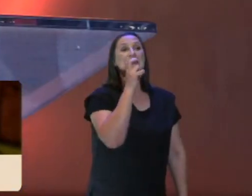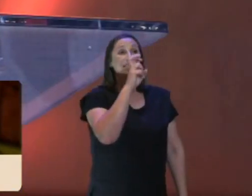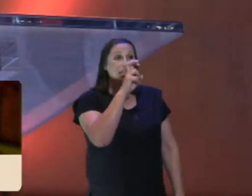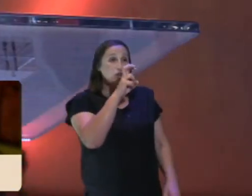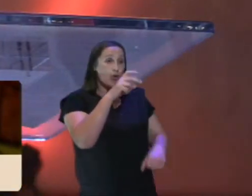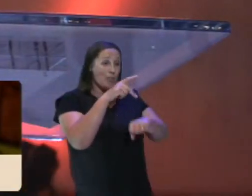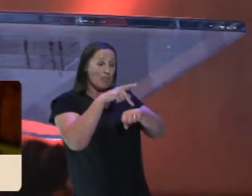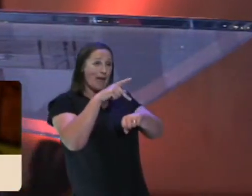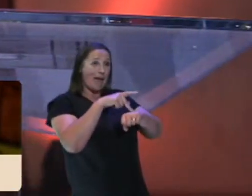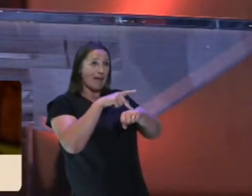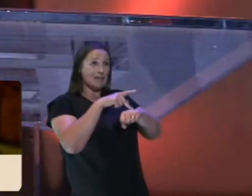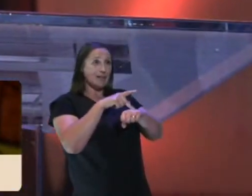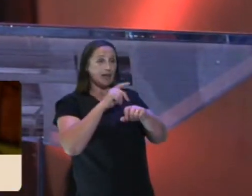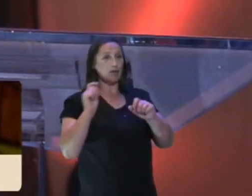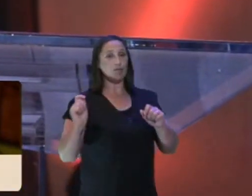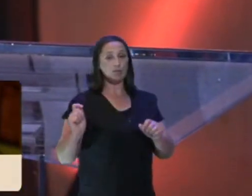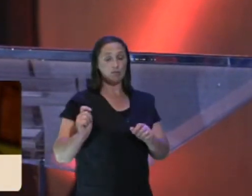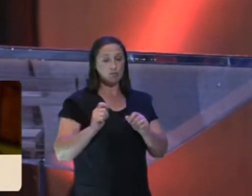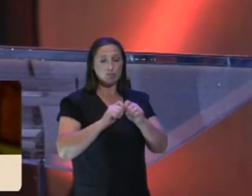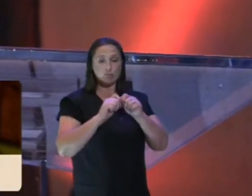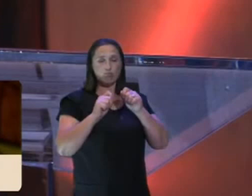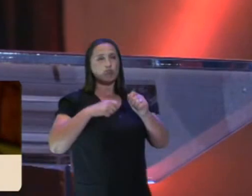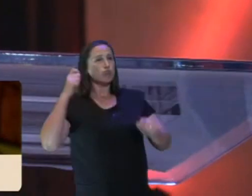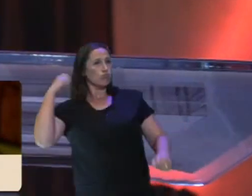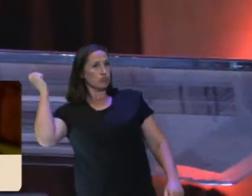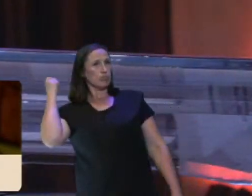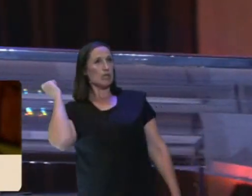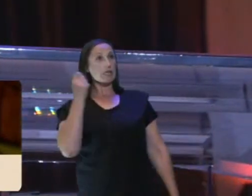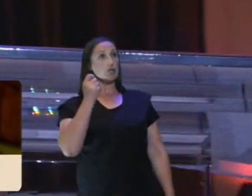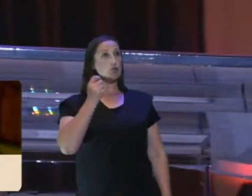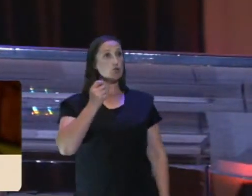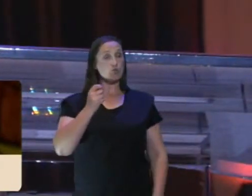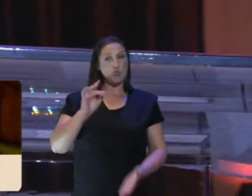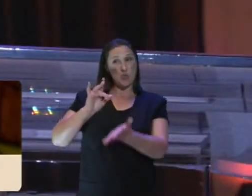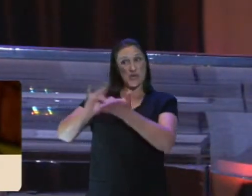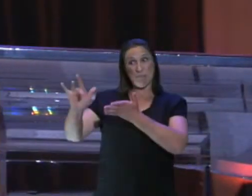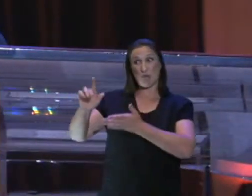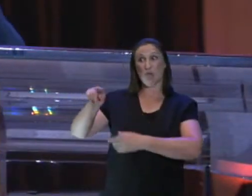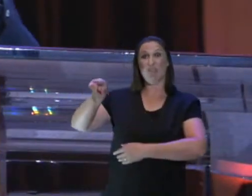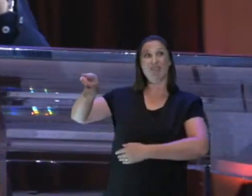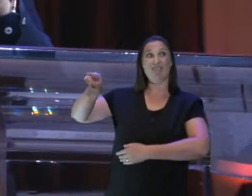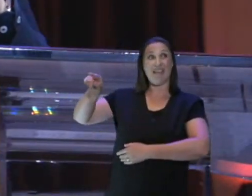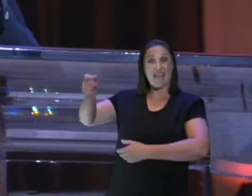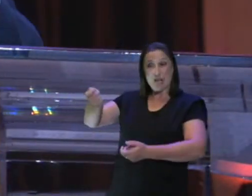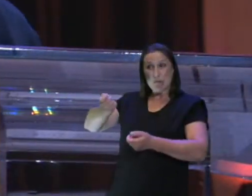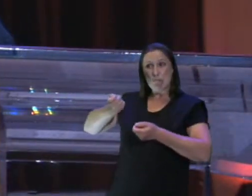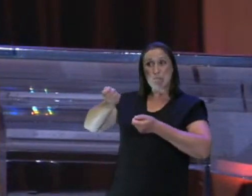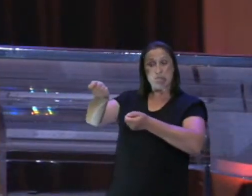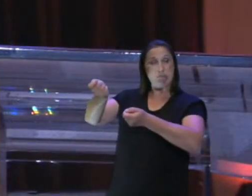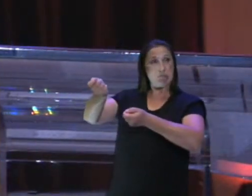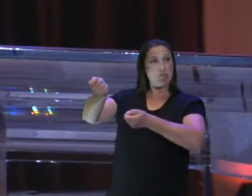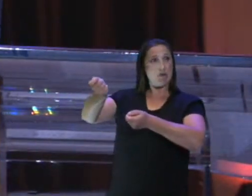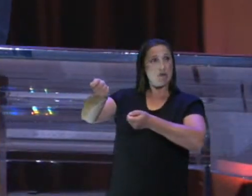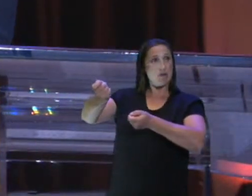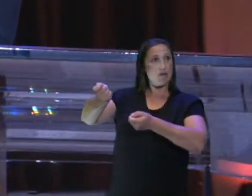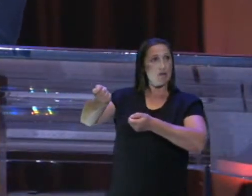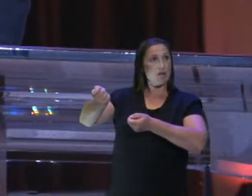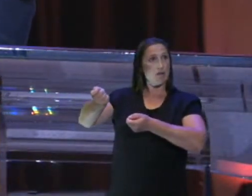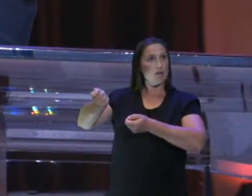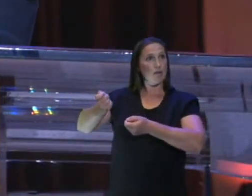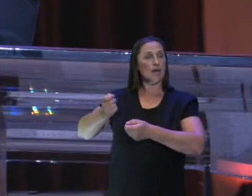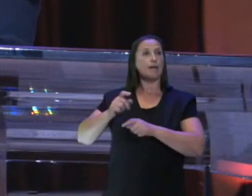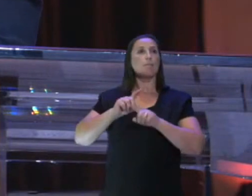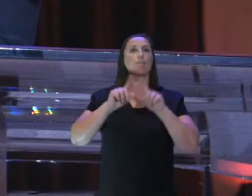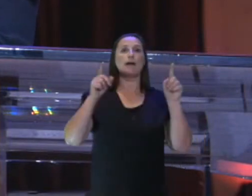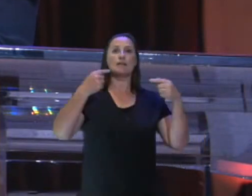inimigo tem uma armadura, uma lança, se ele tem um escudeiro, o que eu sei é que eu estou indo em